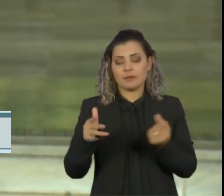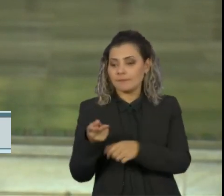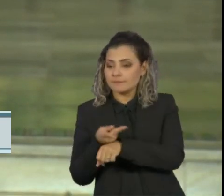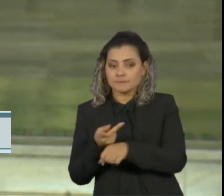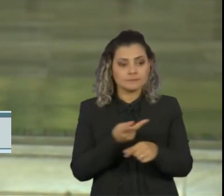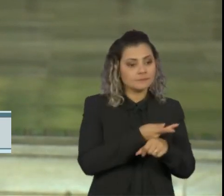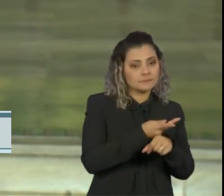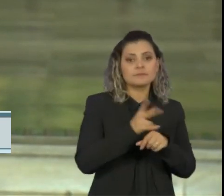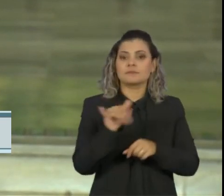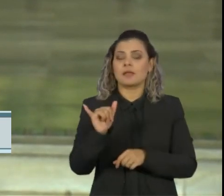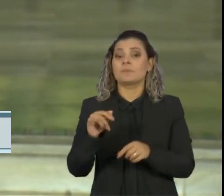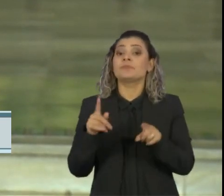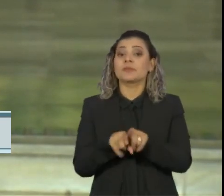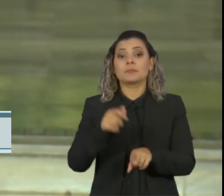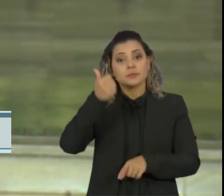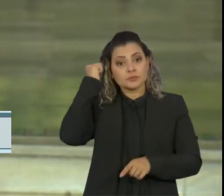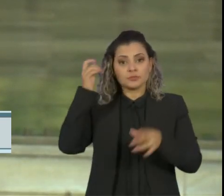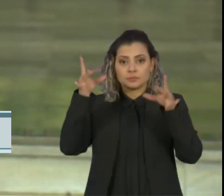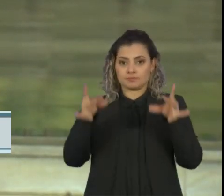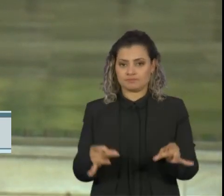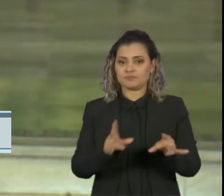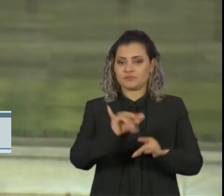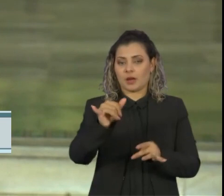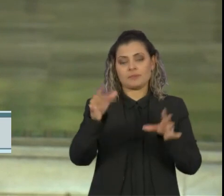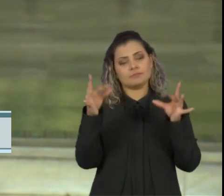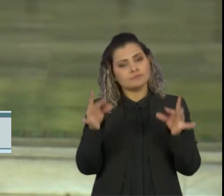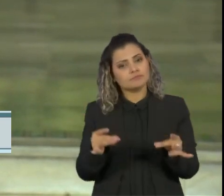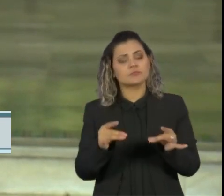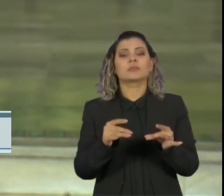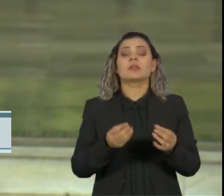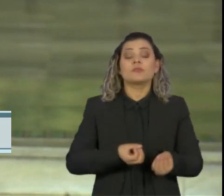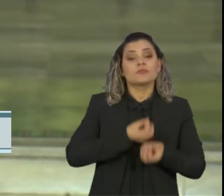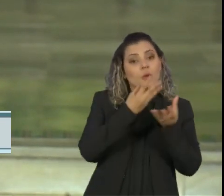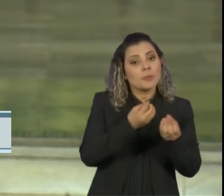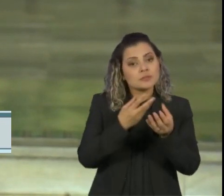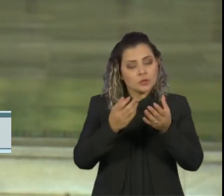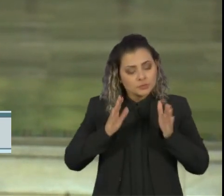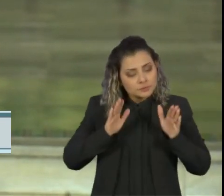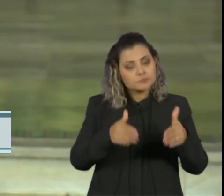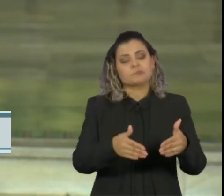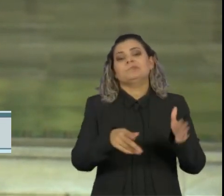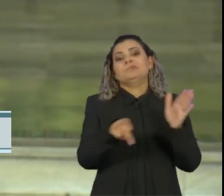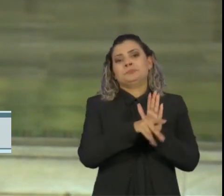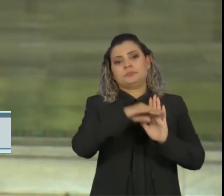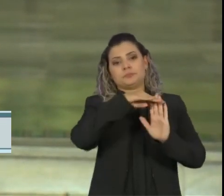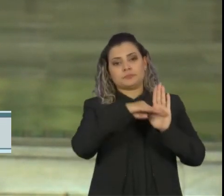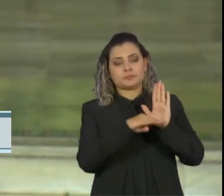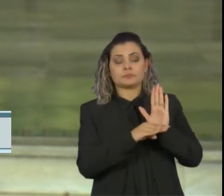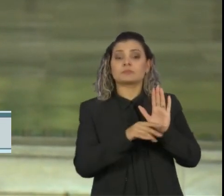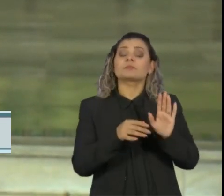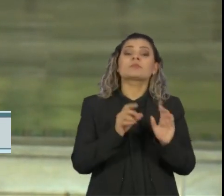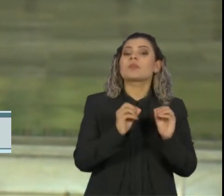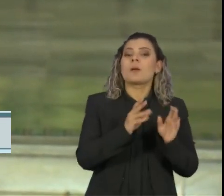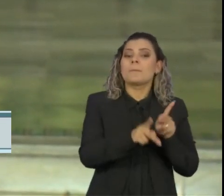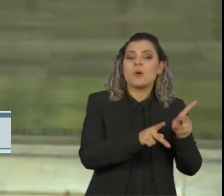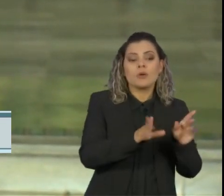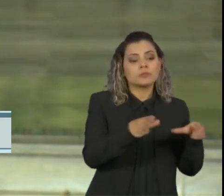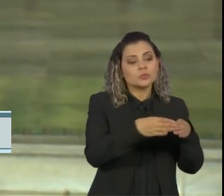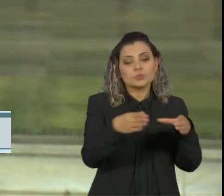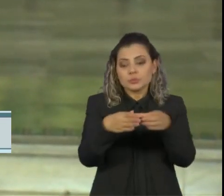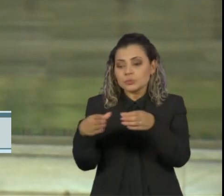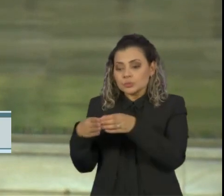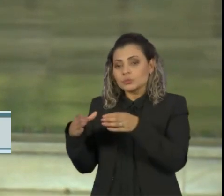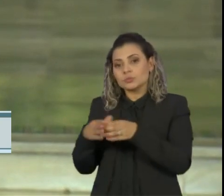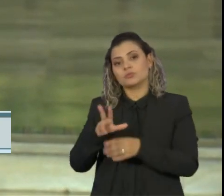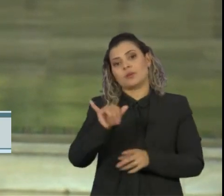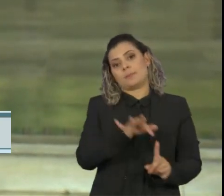Dimas Covas fará essa apresentação com dados e especificações, indicando quais as populações que